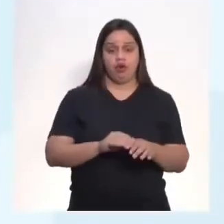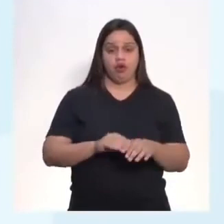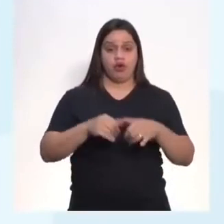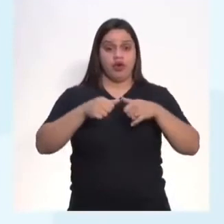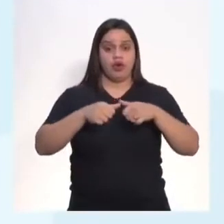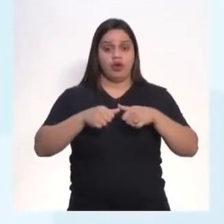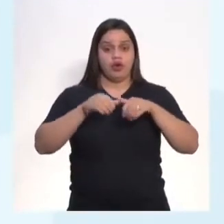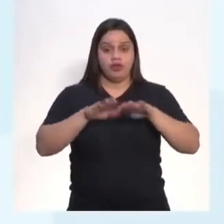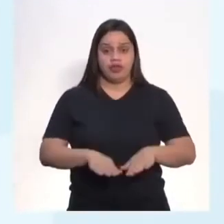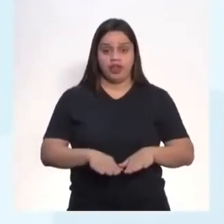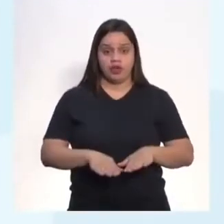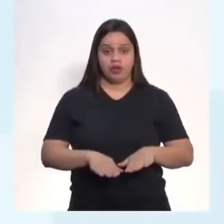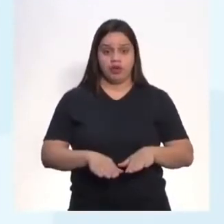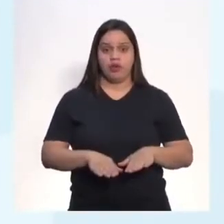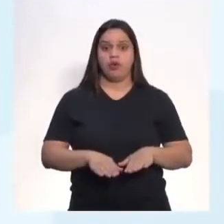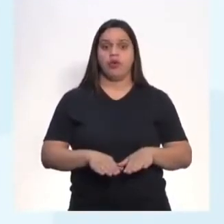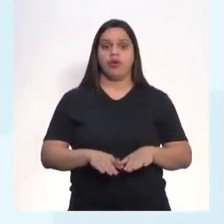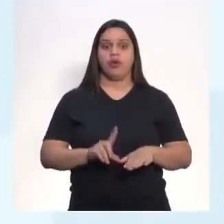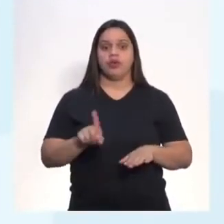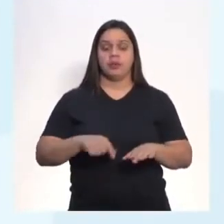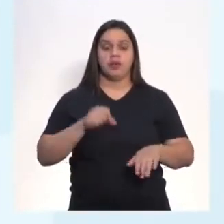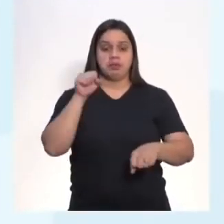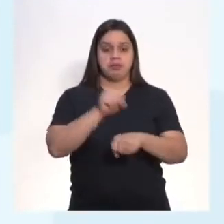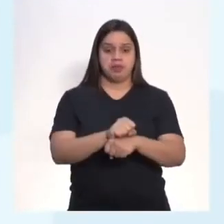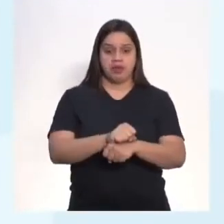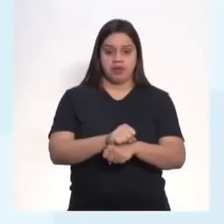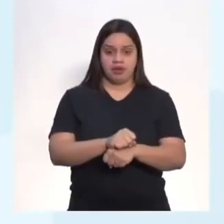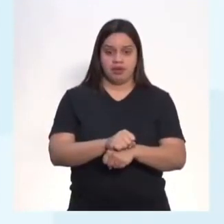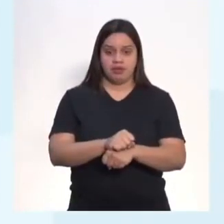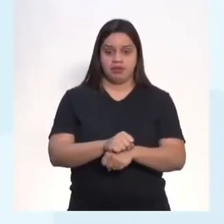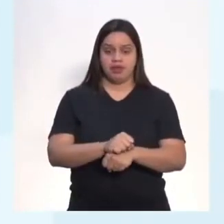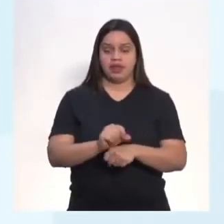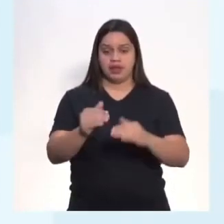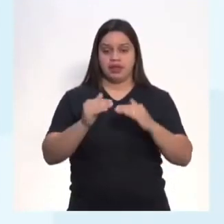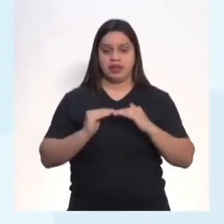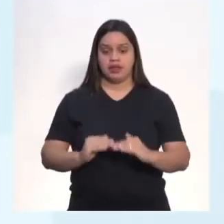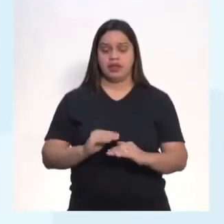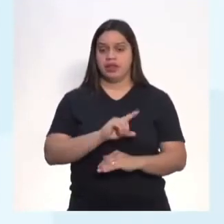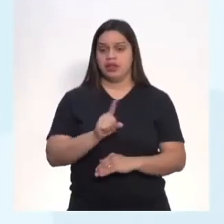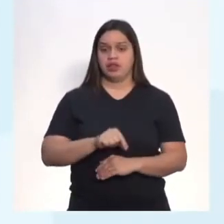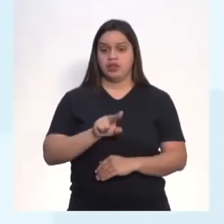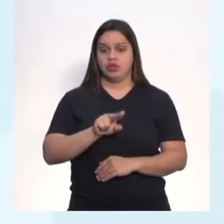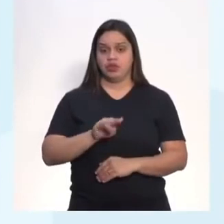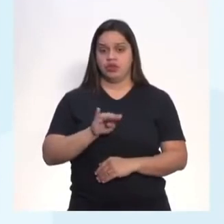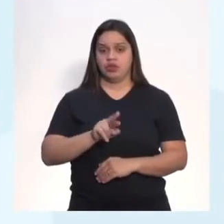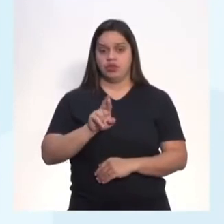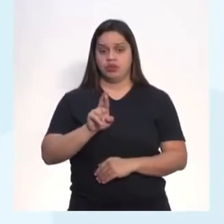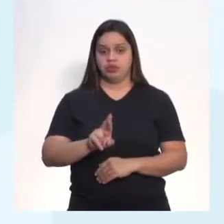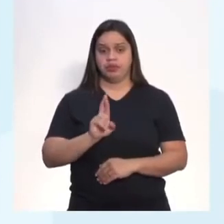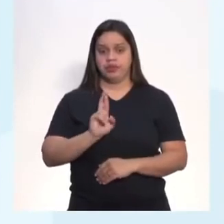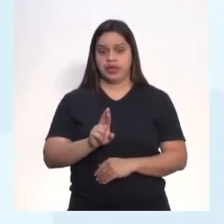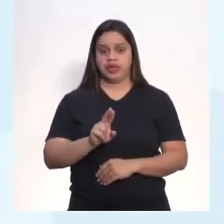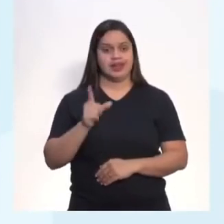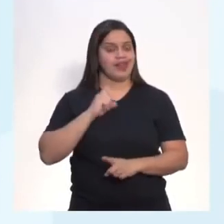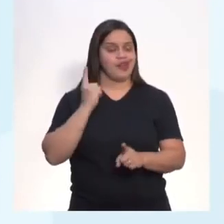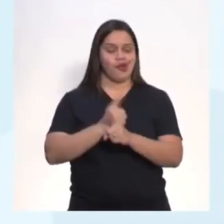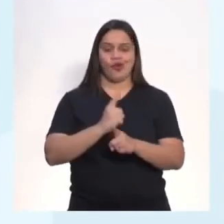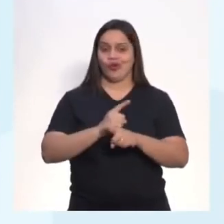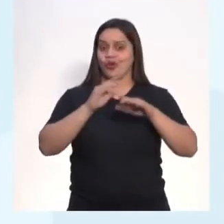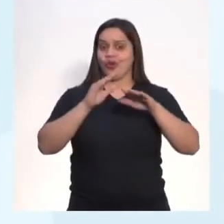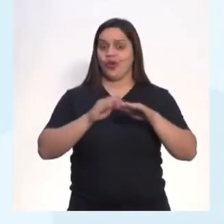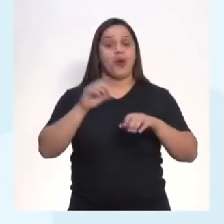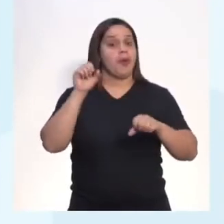do voou, ali em vermelhinho. Parava, embaixo, zumbir. Parava. Ninguém achou parava. Mas